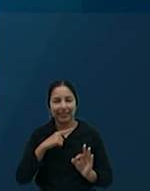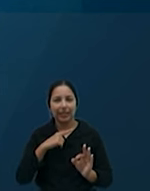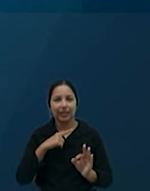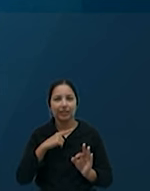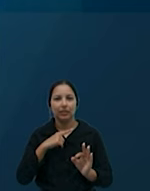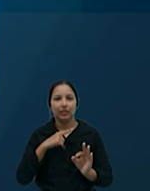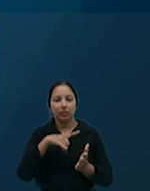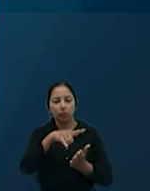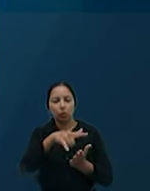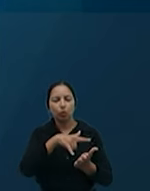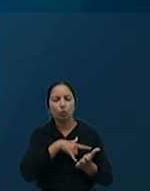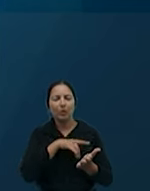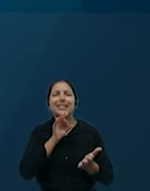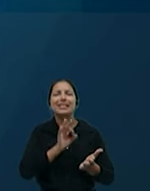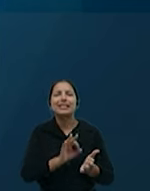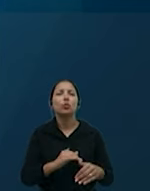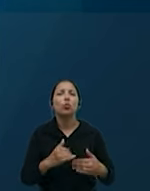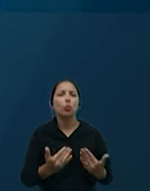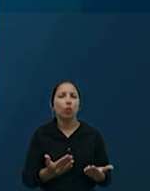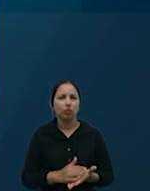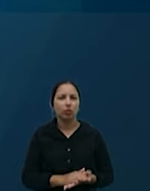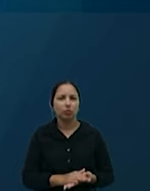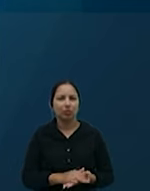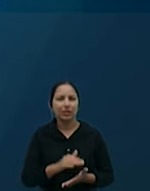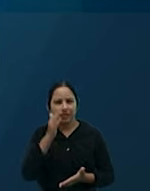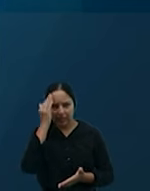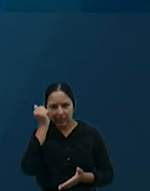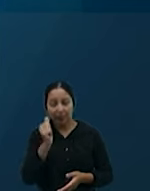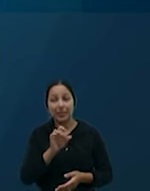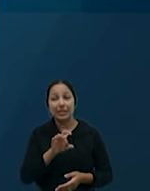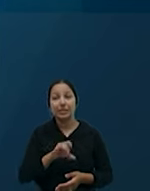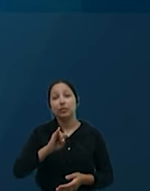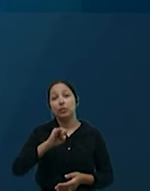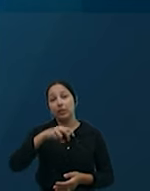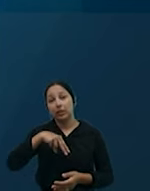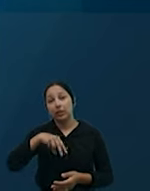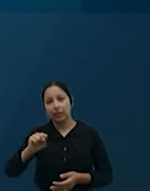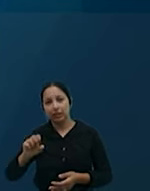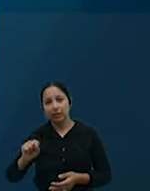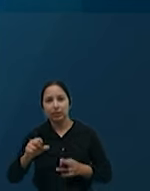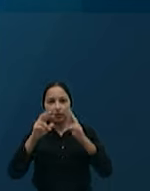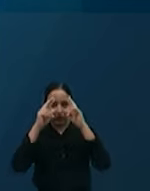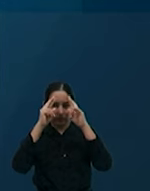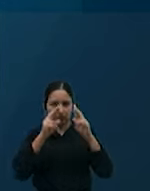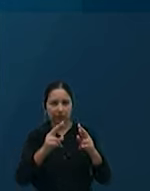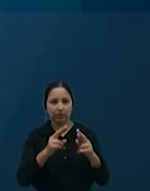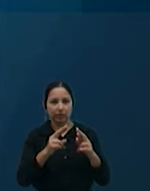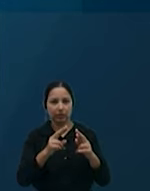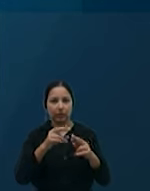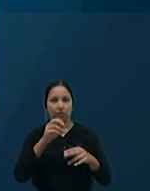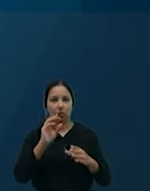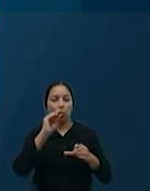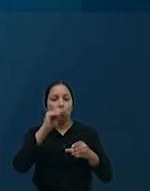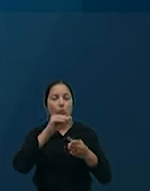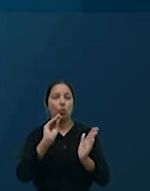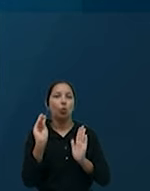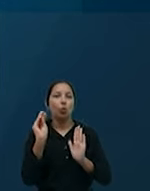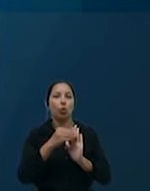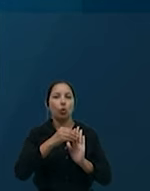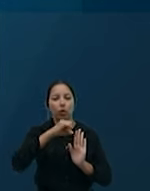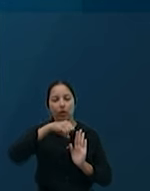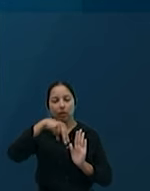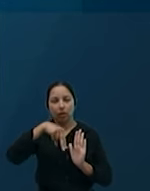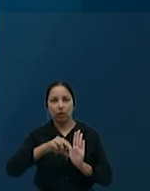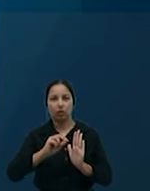certo, se, por exemplo, o INSS respeitar aquilo que ele coloca na IENE, aquilo que ele coloca lá no seu site, os